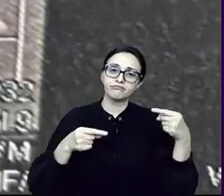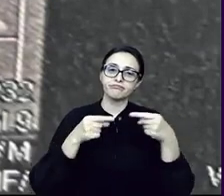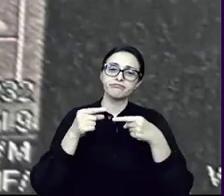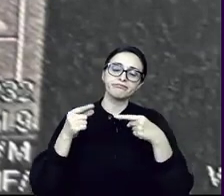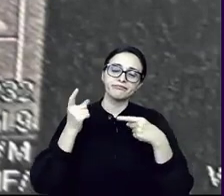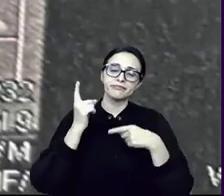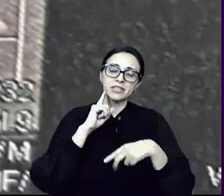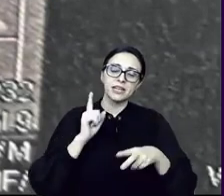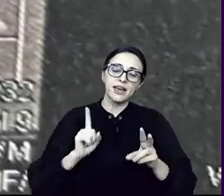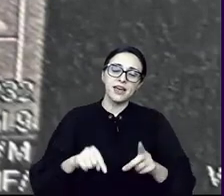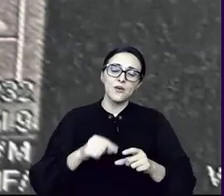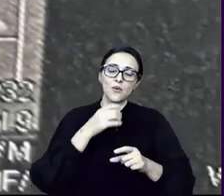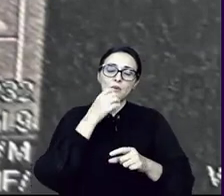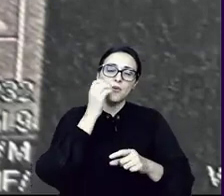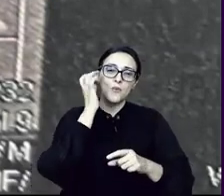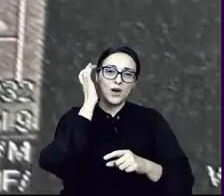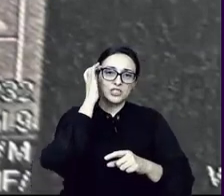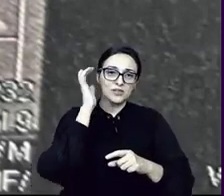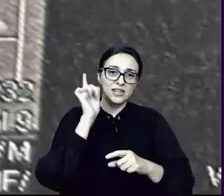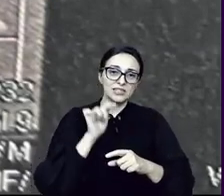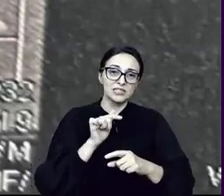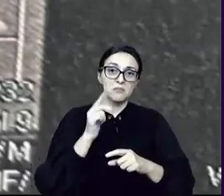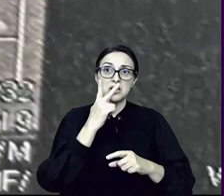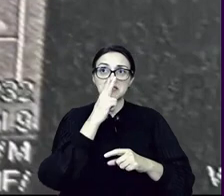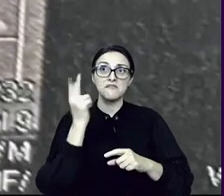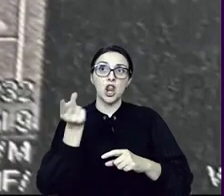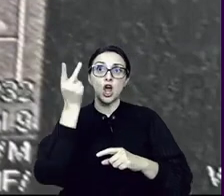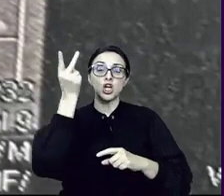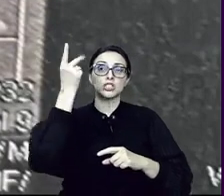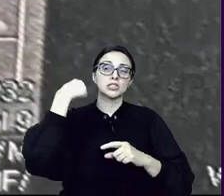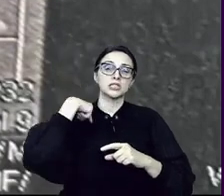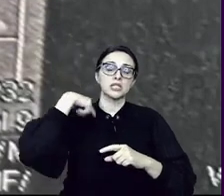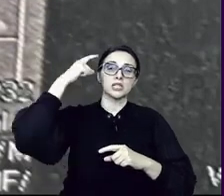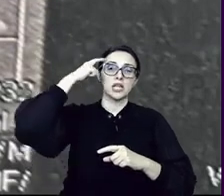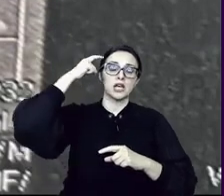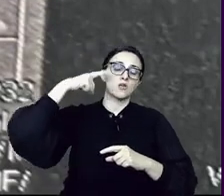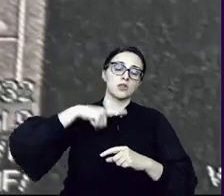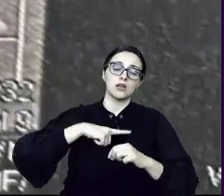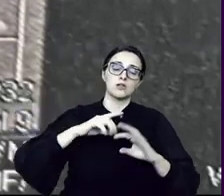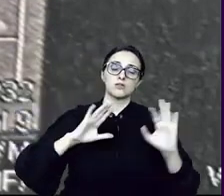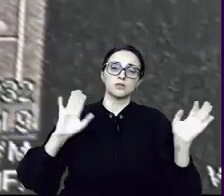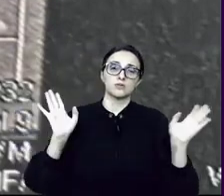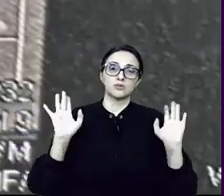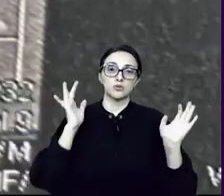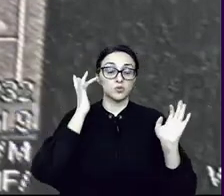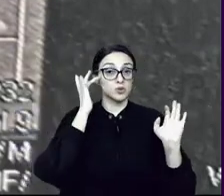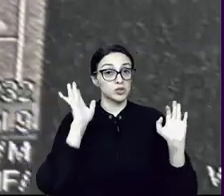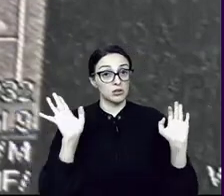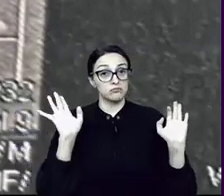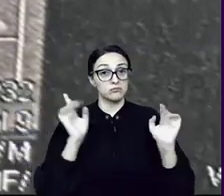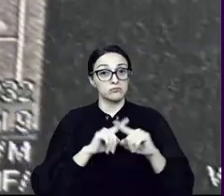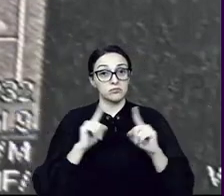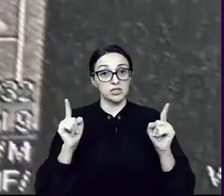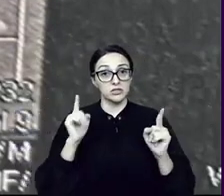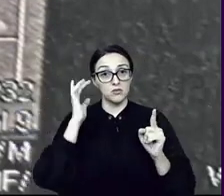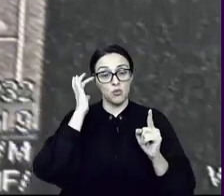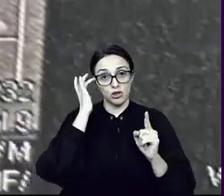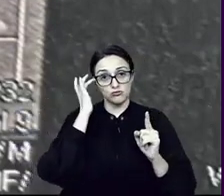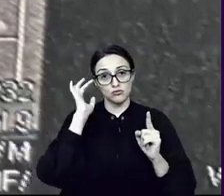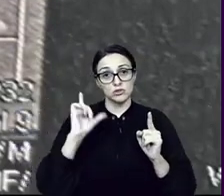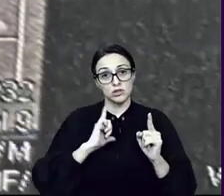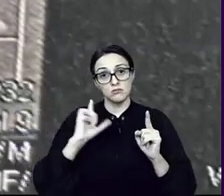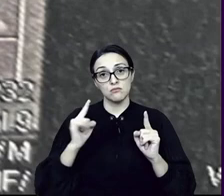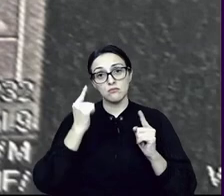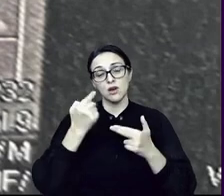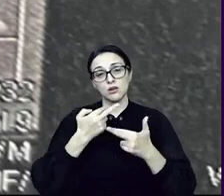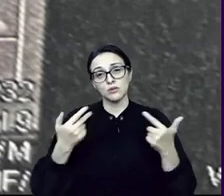e eu acho que assim, não sei se eu hipervalorizo essa ideia que eu tenho, mas eu acho que existe um ponto na